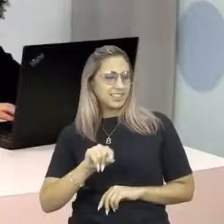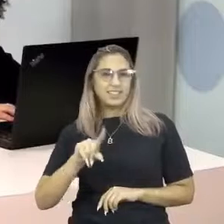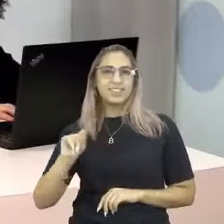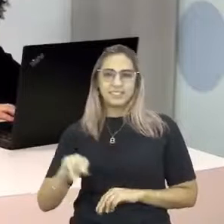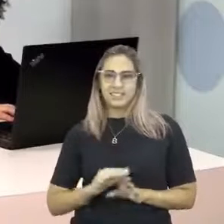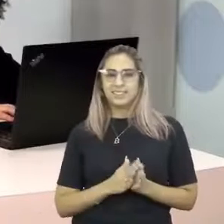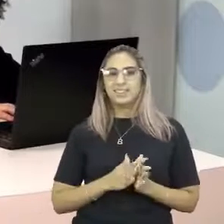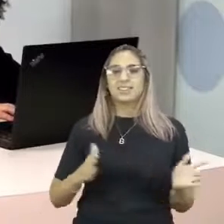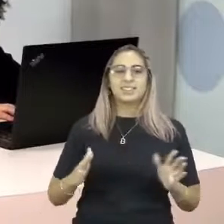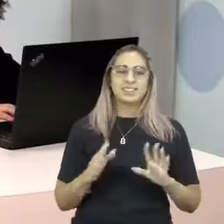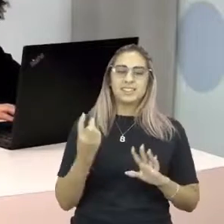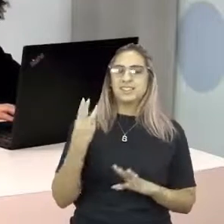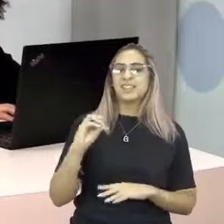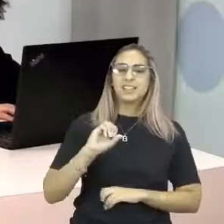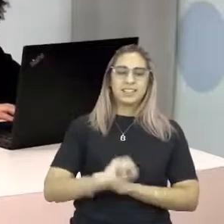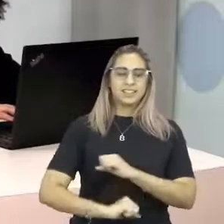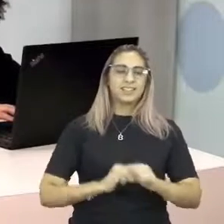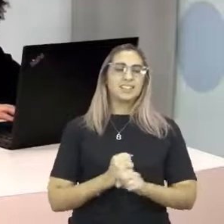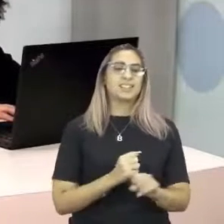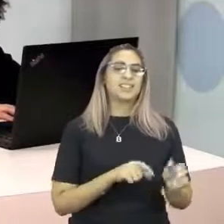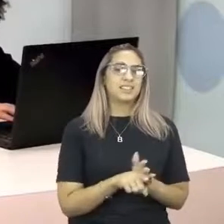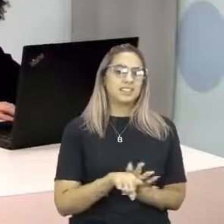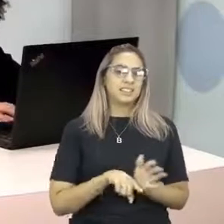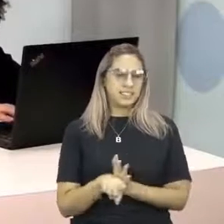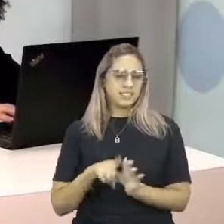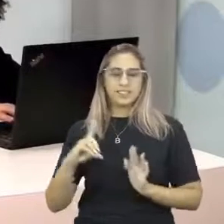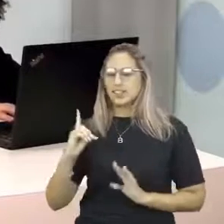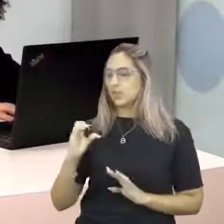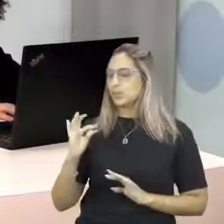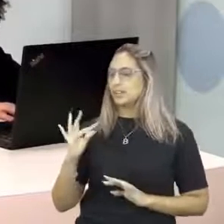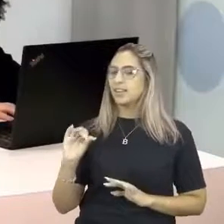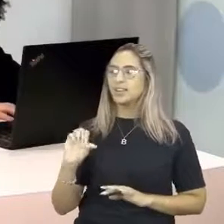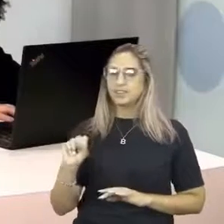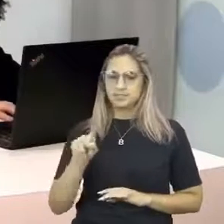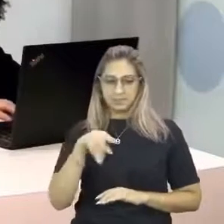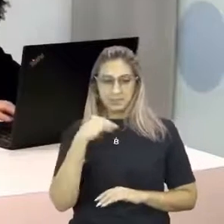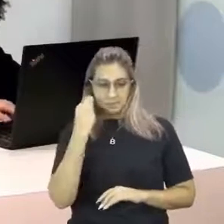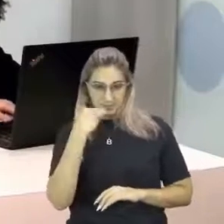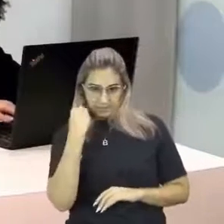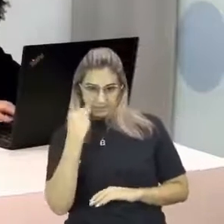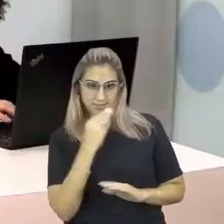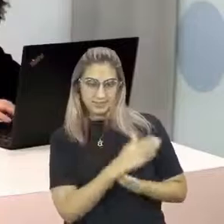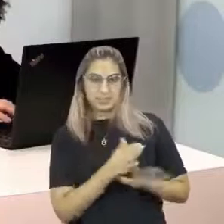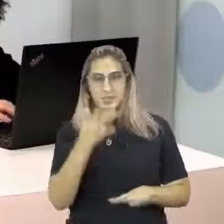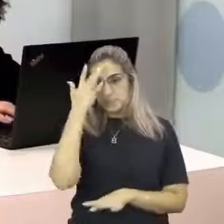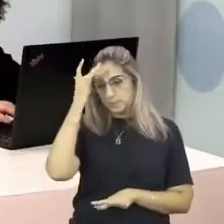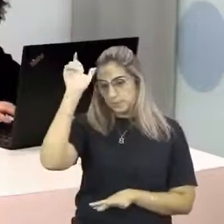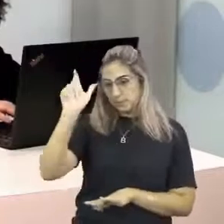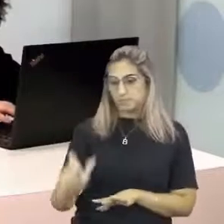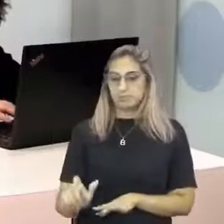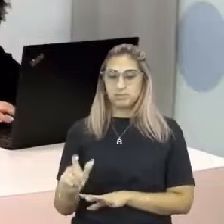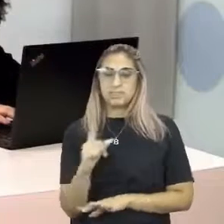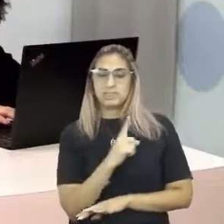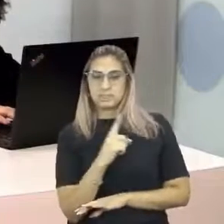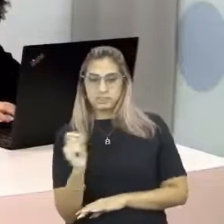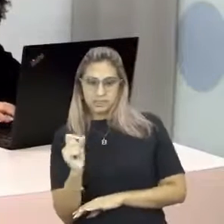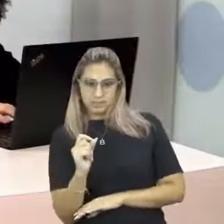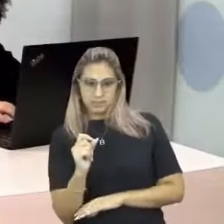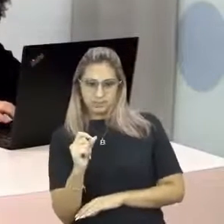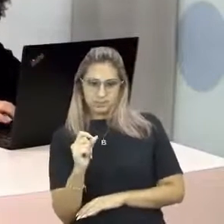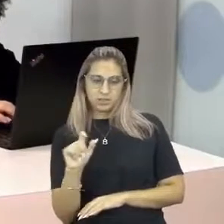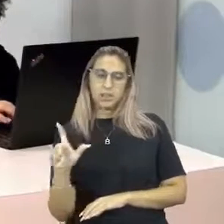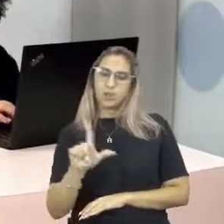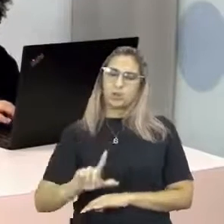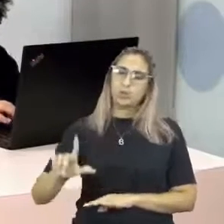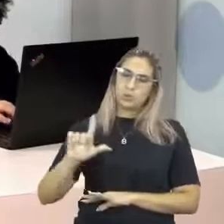gente pegou 30 anos de dedicação como docente, de experiência. Então, se a pessoa ela tirou 100, né? É claro que